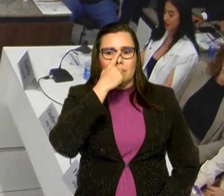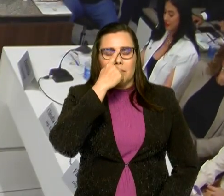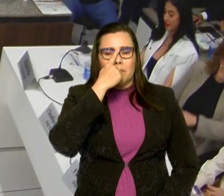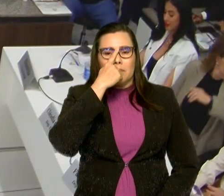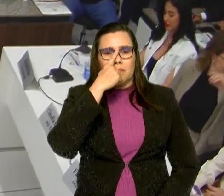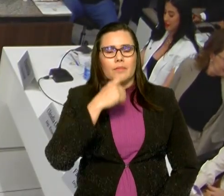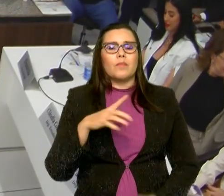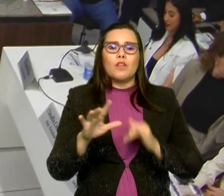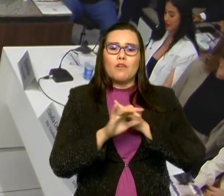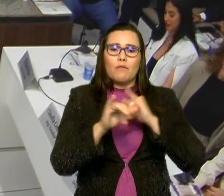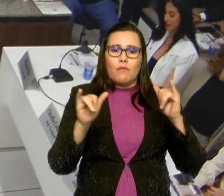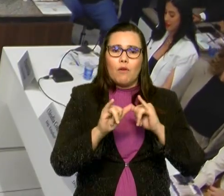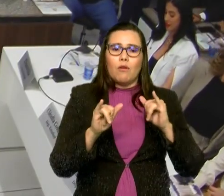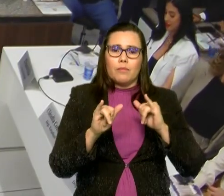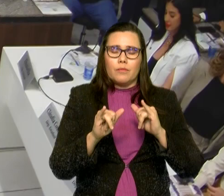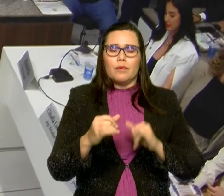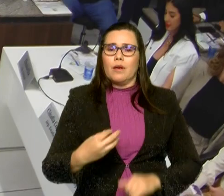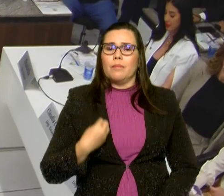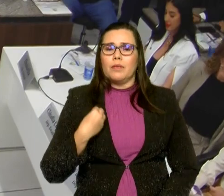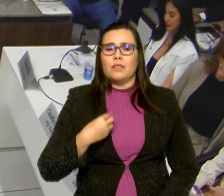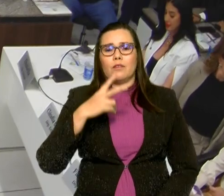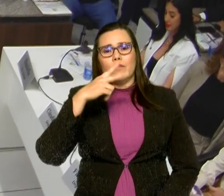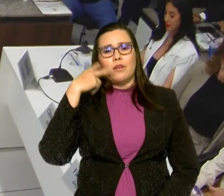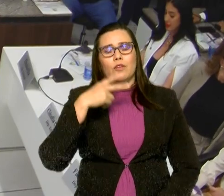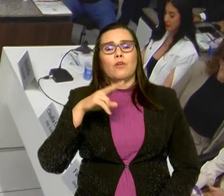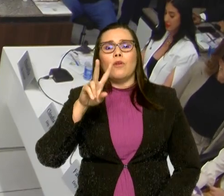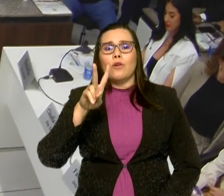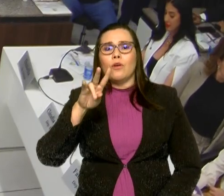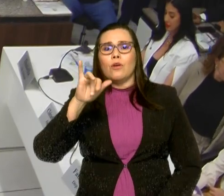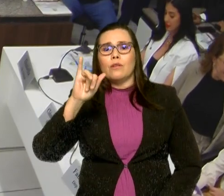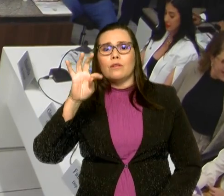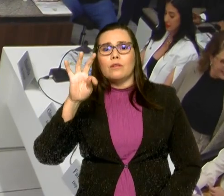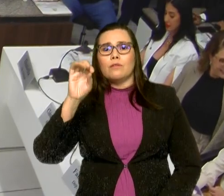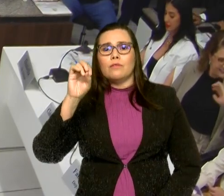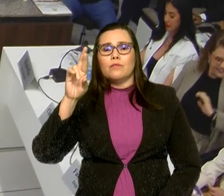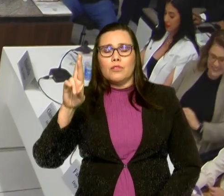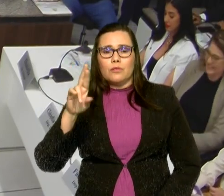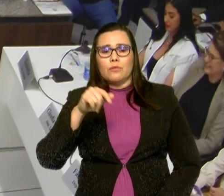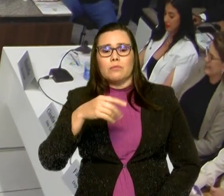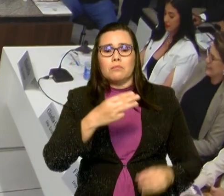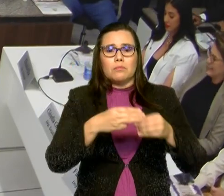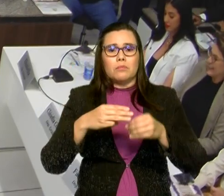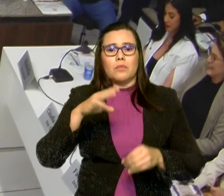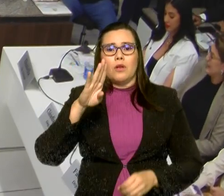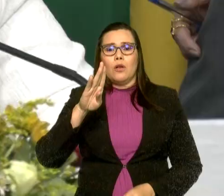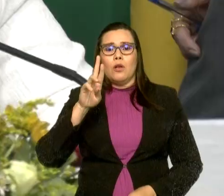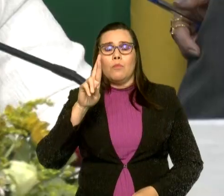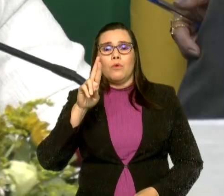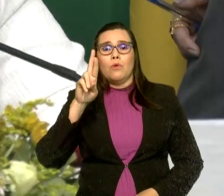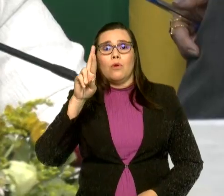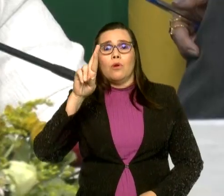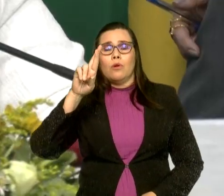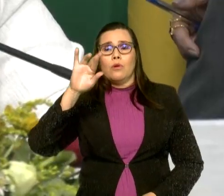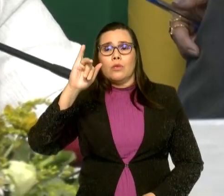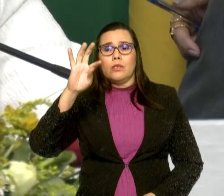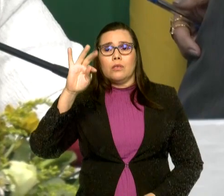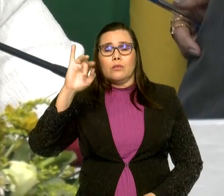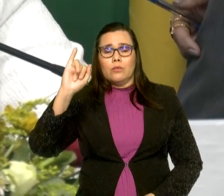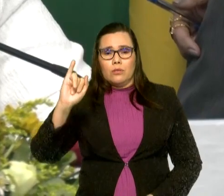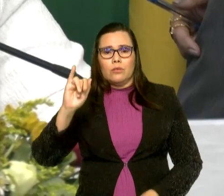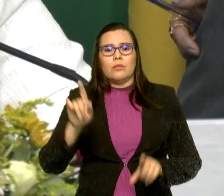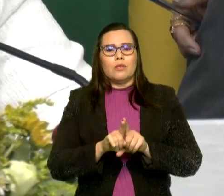Registro e agradeço a presença do vereador Vitor Hugo, vereador de Buriti Bravo, vereadora Iris